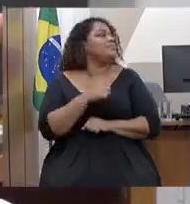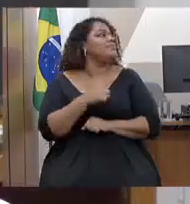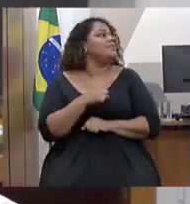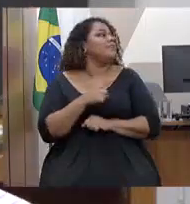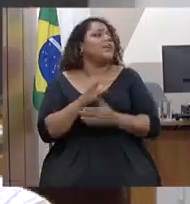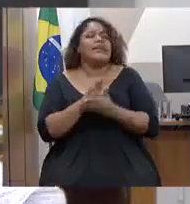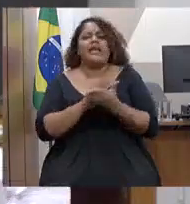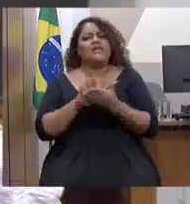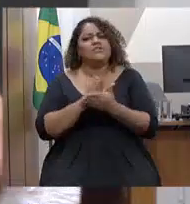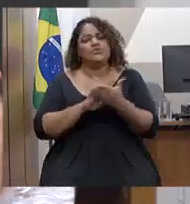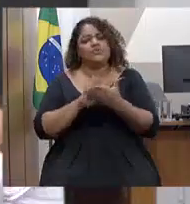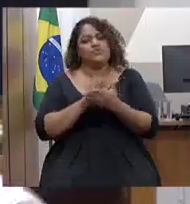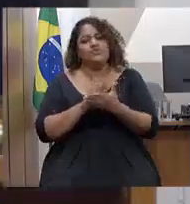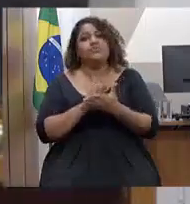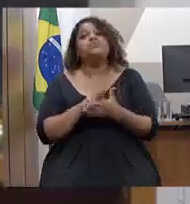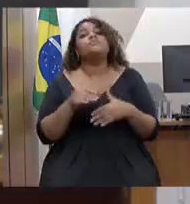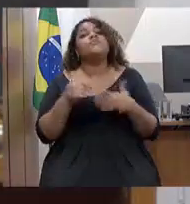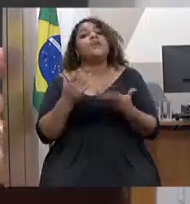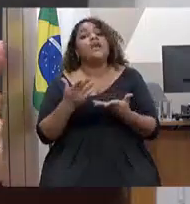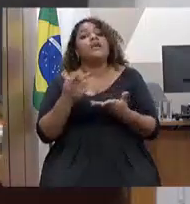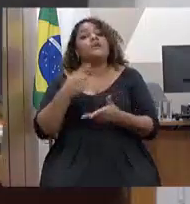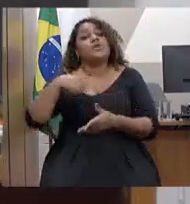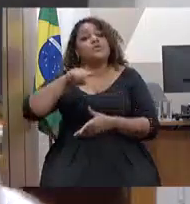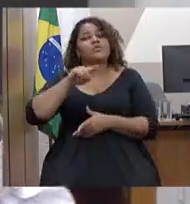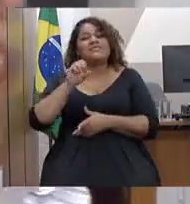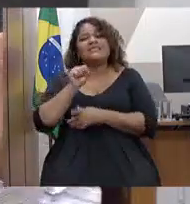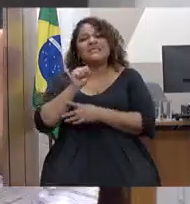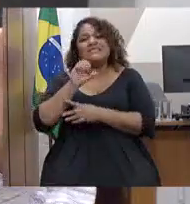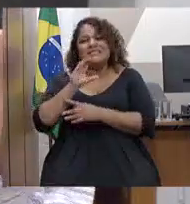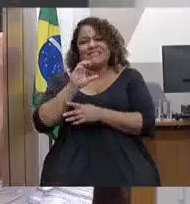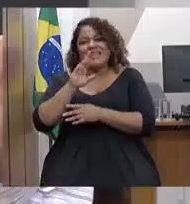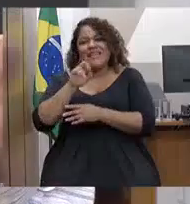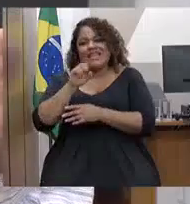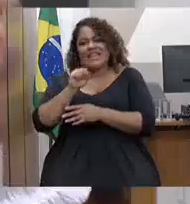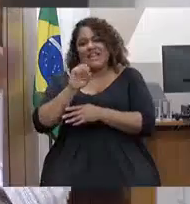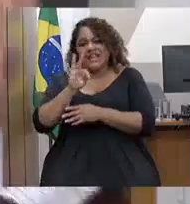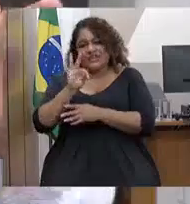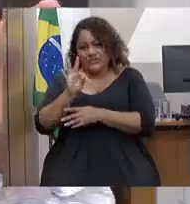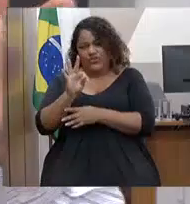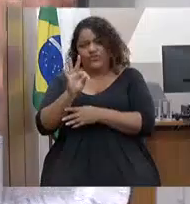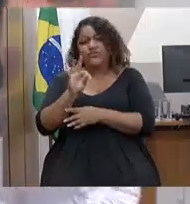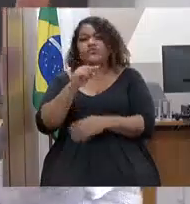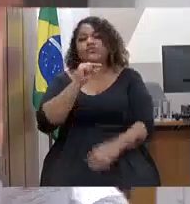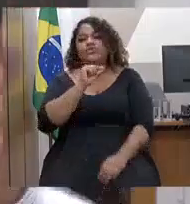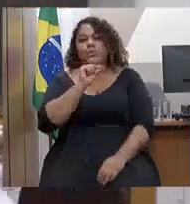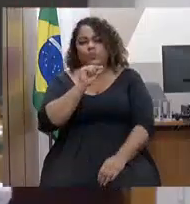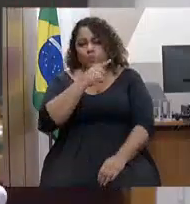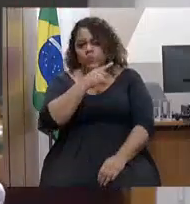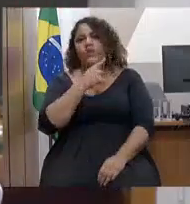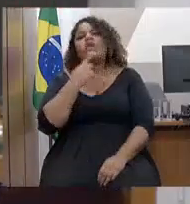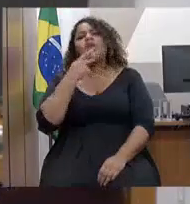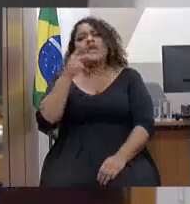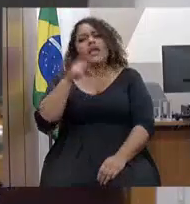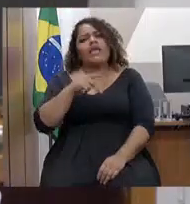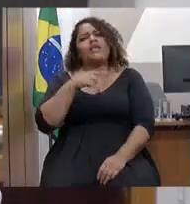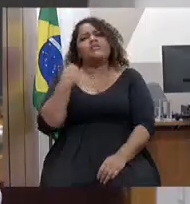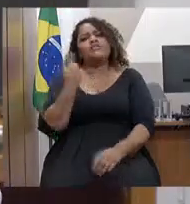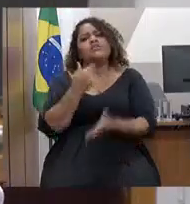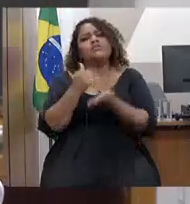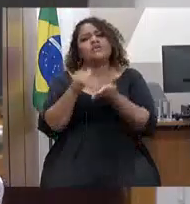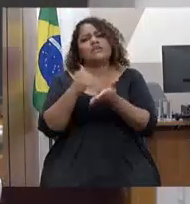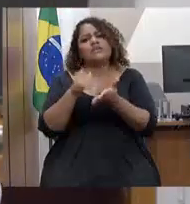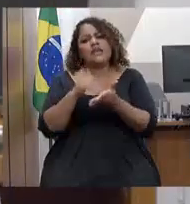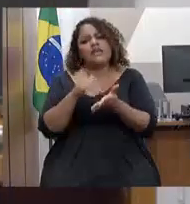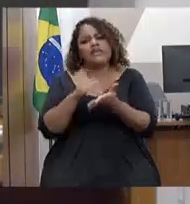nada disso concordo com a questão do Celeste né acho que é um desafio para gente né Marta marta esteve à frente da Secretaria de Estado da